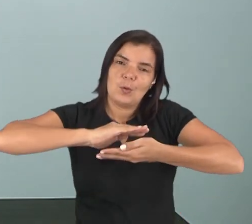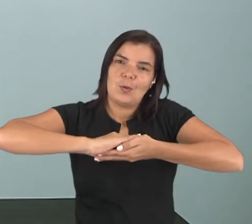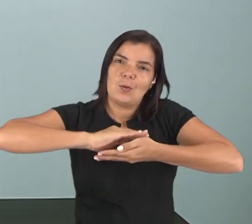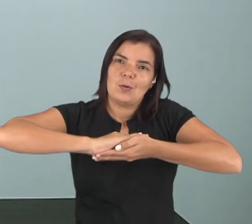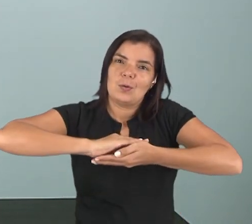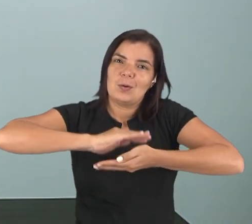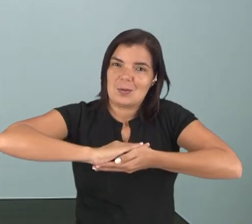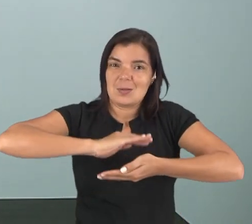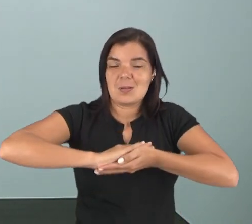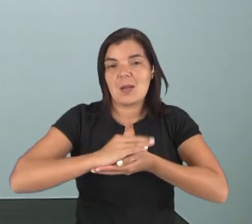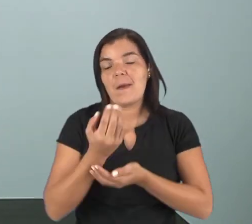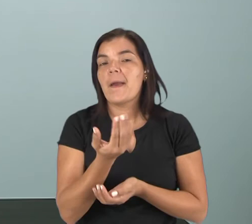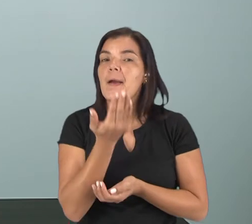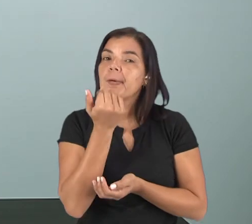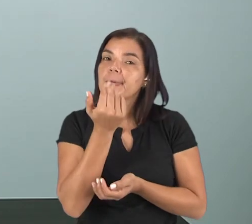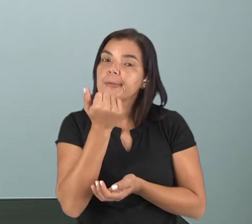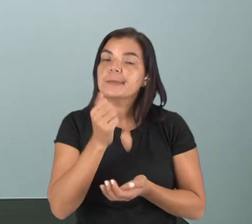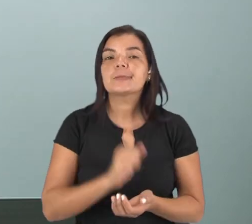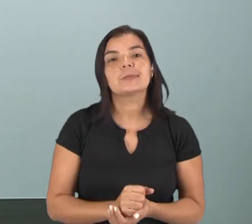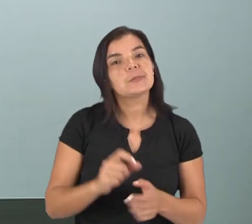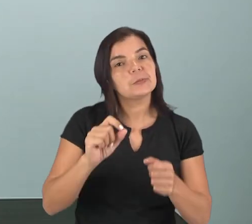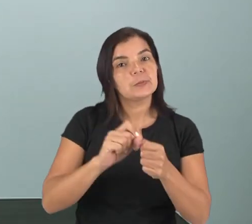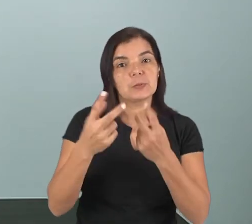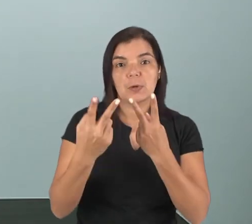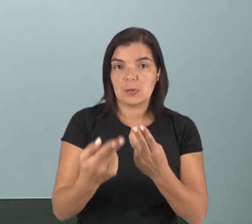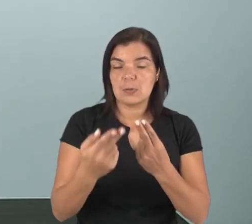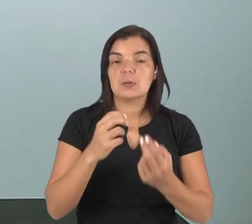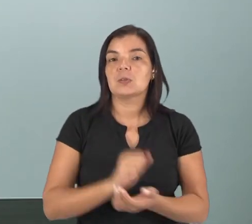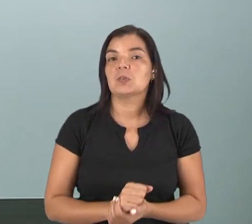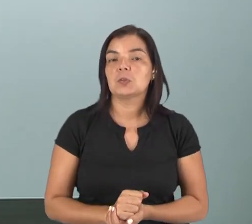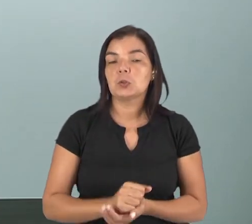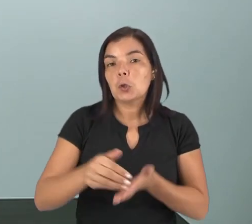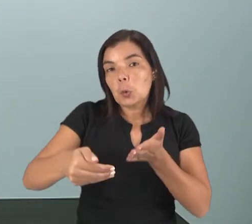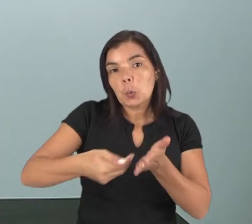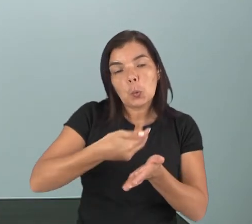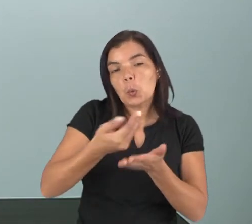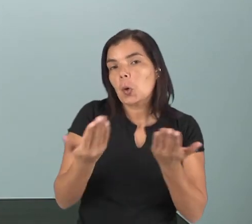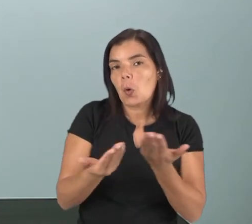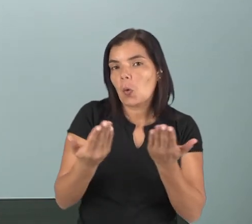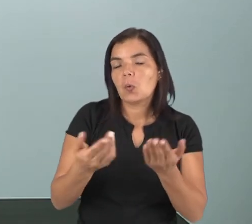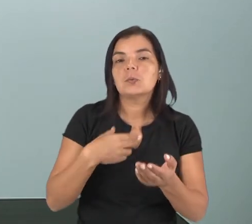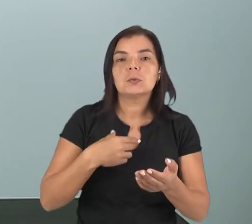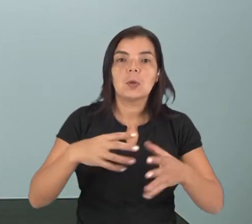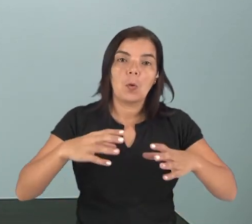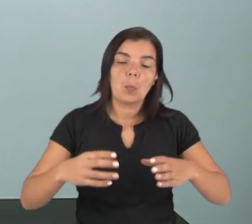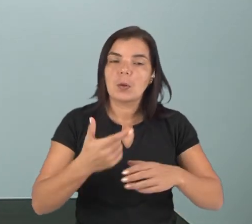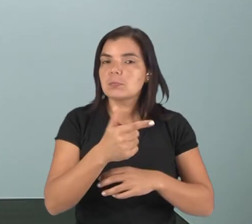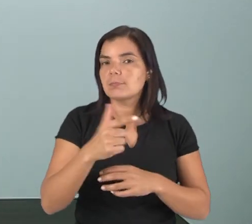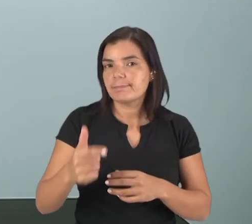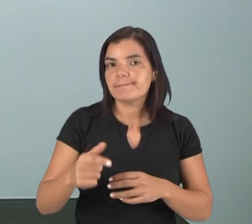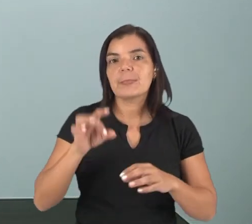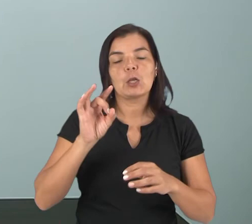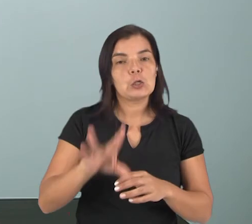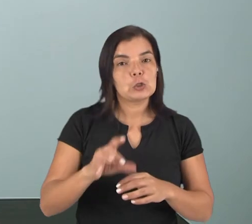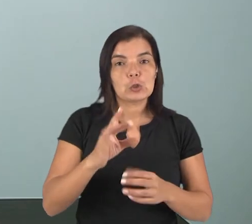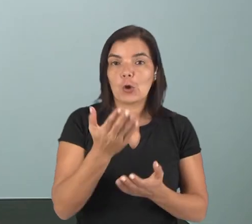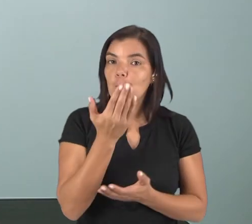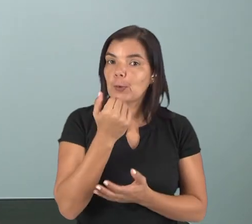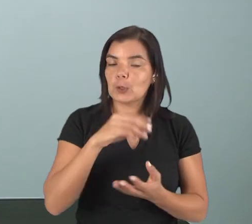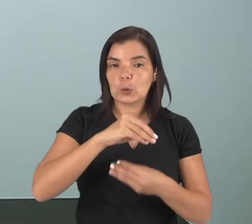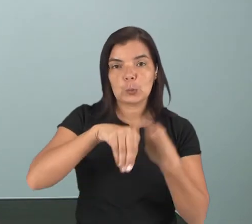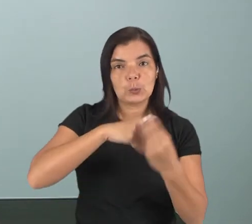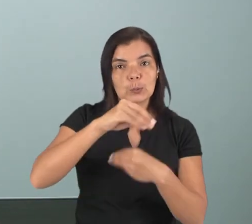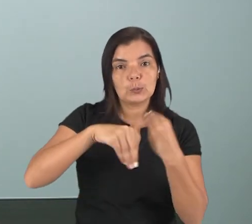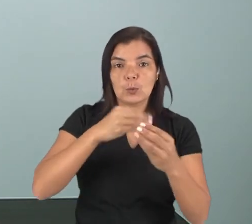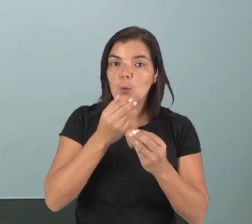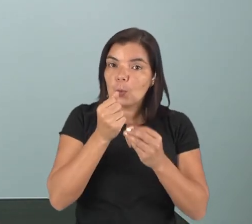bolinhas e colocava na boca. Eles comiam dessa forma, sem colher, como a gente tem hoje, tem colher, tem prato, nada disso. Era só a comida toda